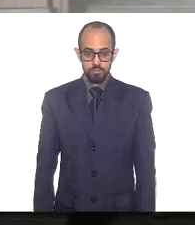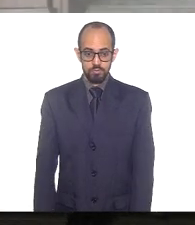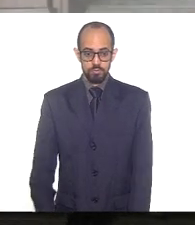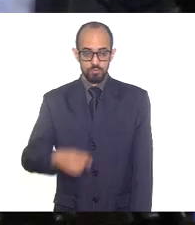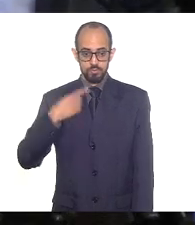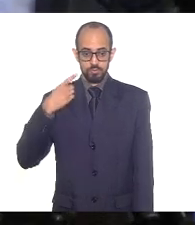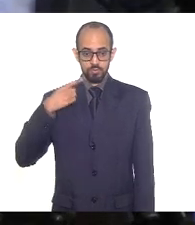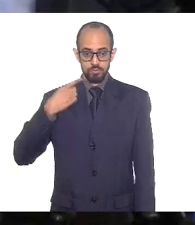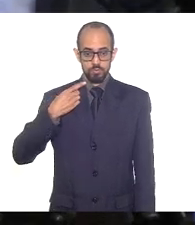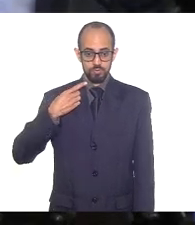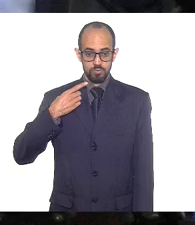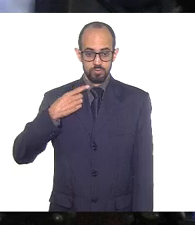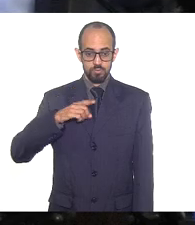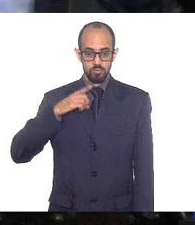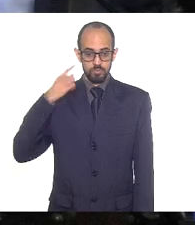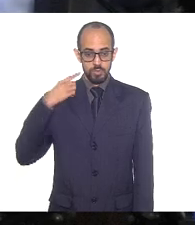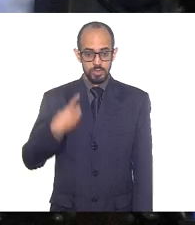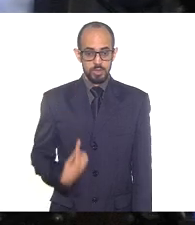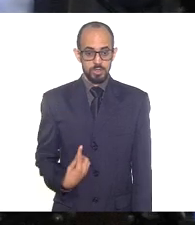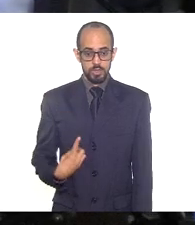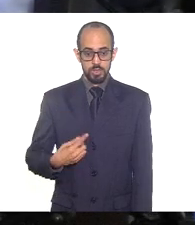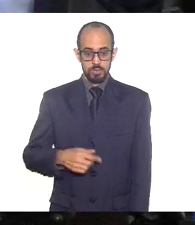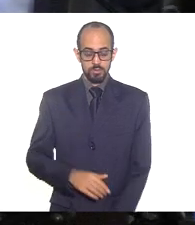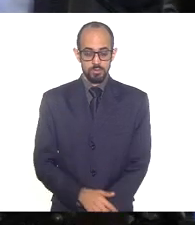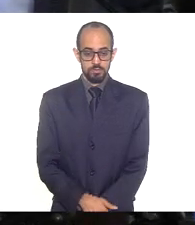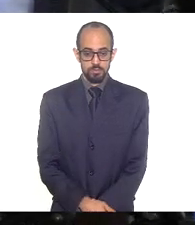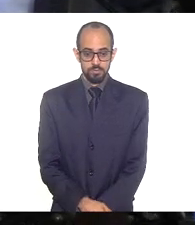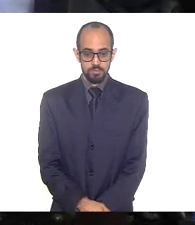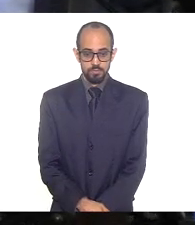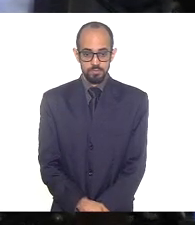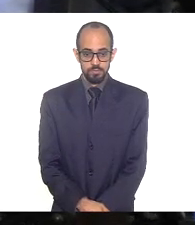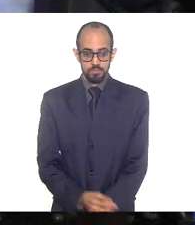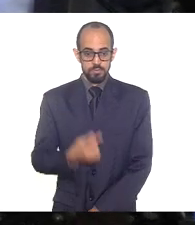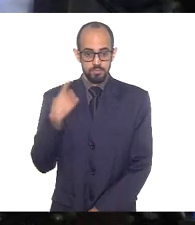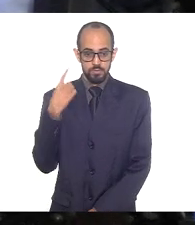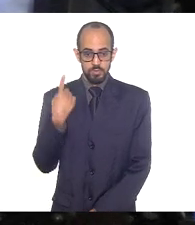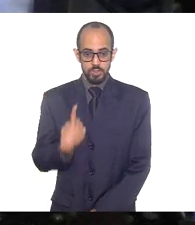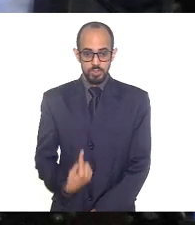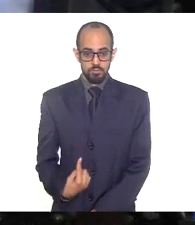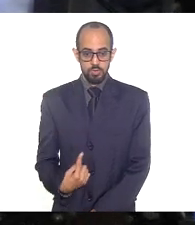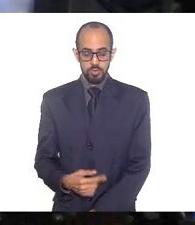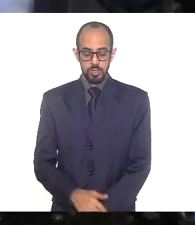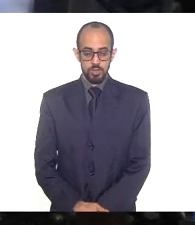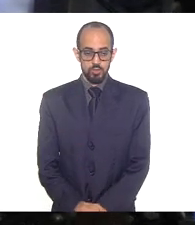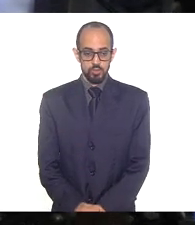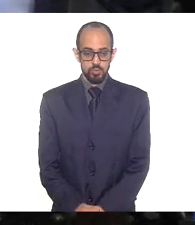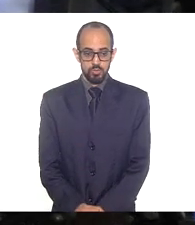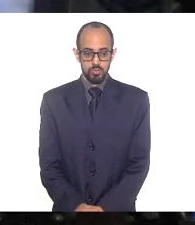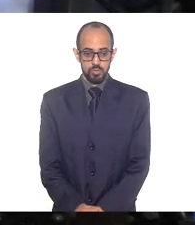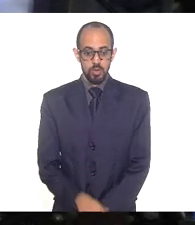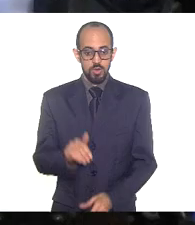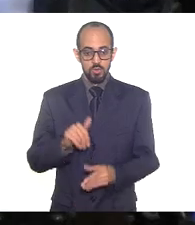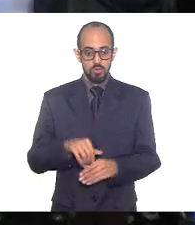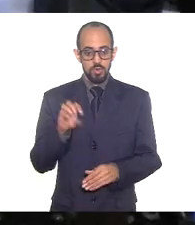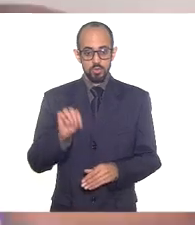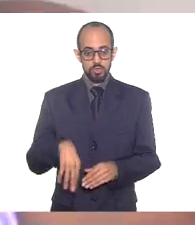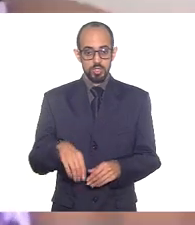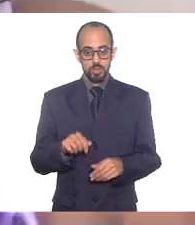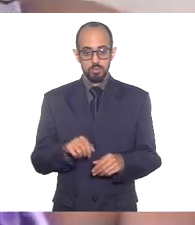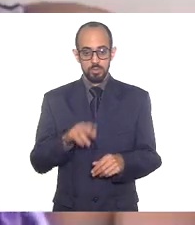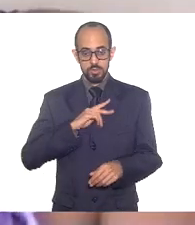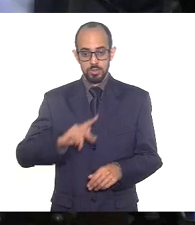o deputado a Dani Monteiro a deputada Dani Monteiro sim